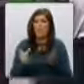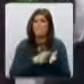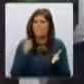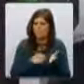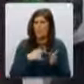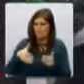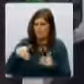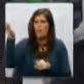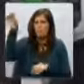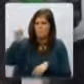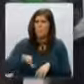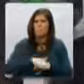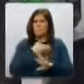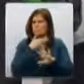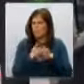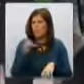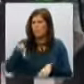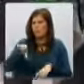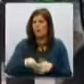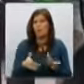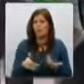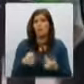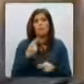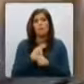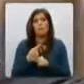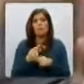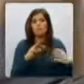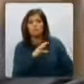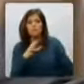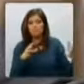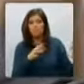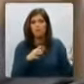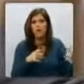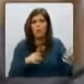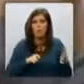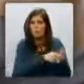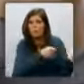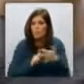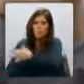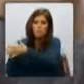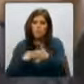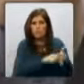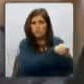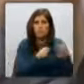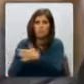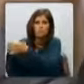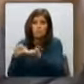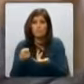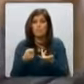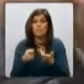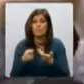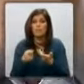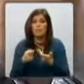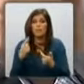acontecer porque há de um lado e do outro há uma provocação e do outro lado continua a haver,